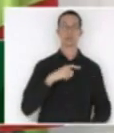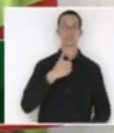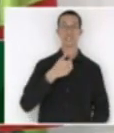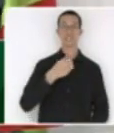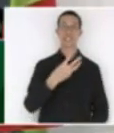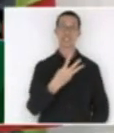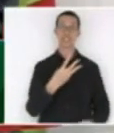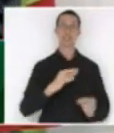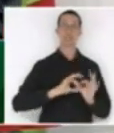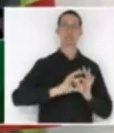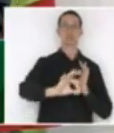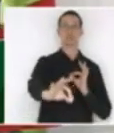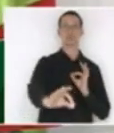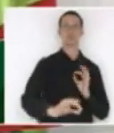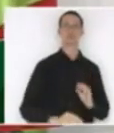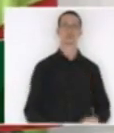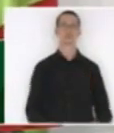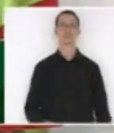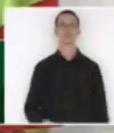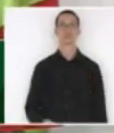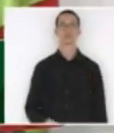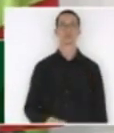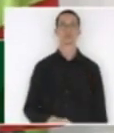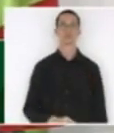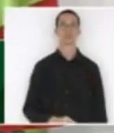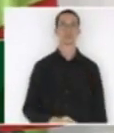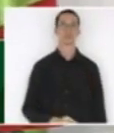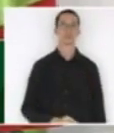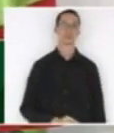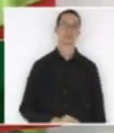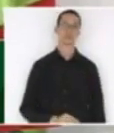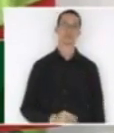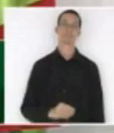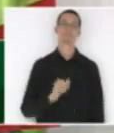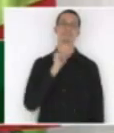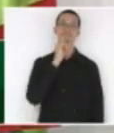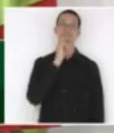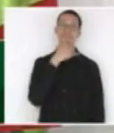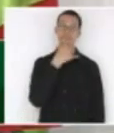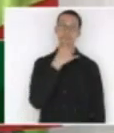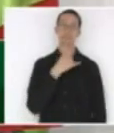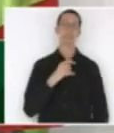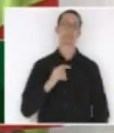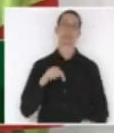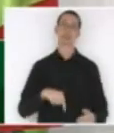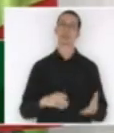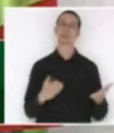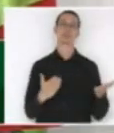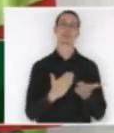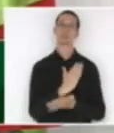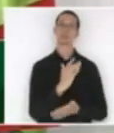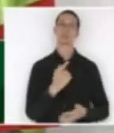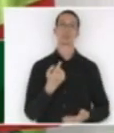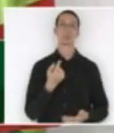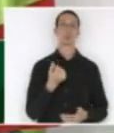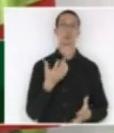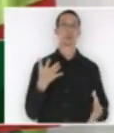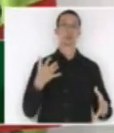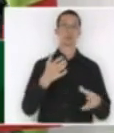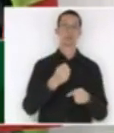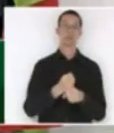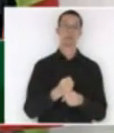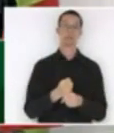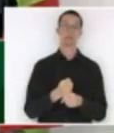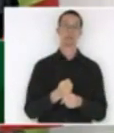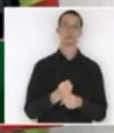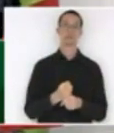aos parlamentares, que pena que não foi aqui aprovado, Ana Paula, o orçamento